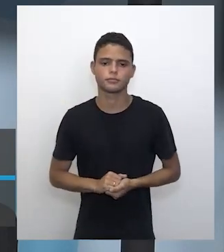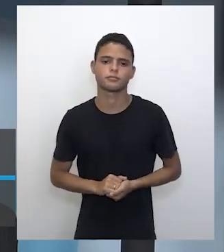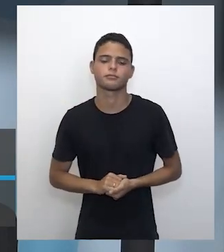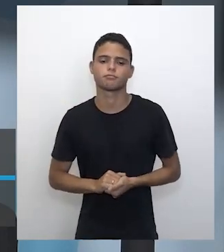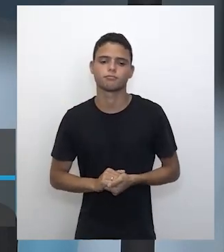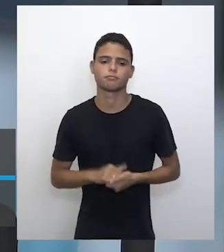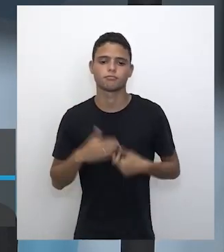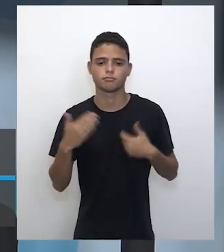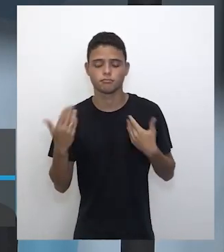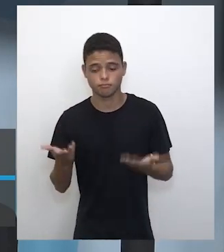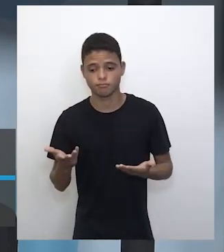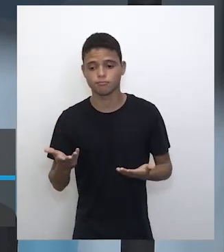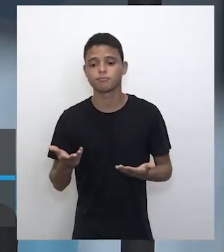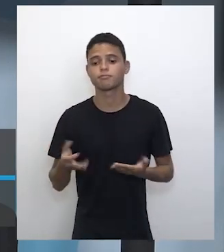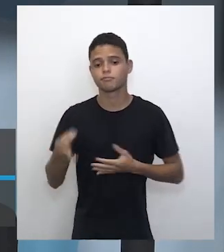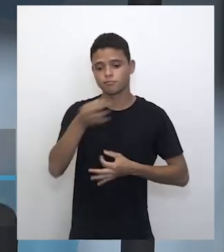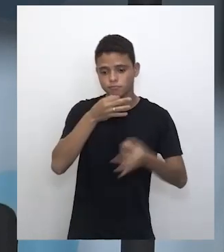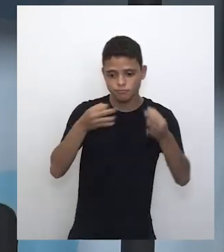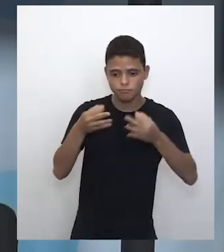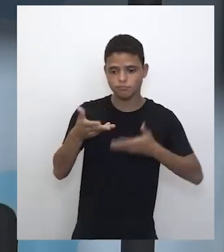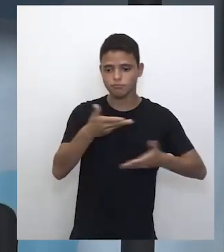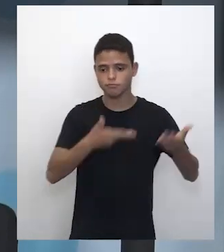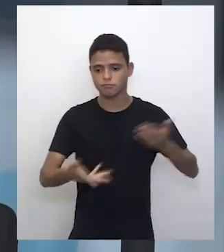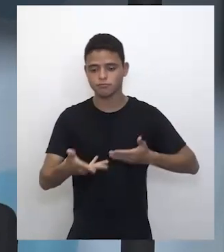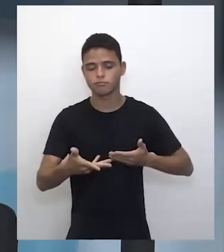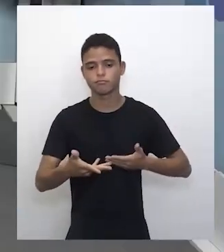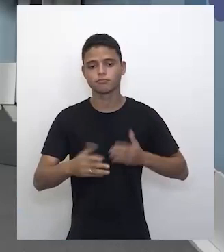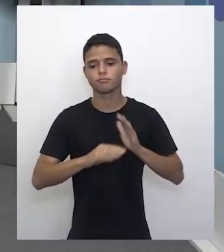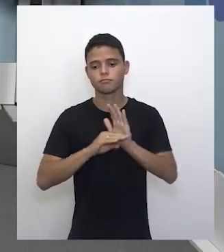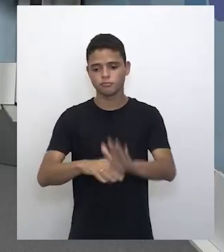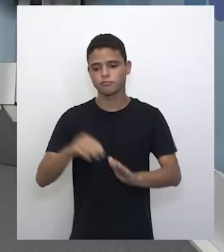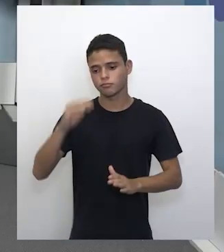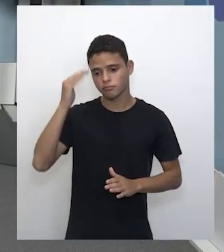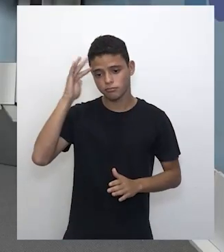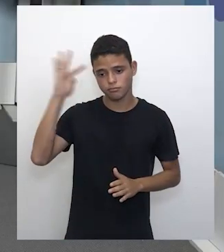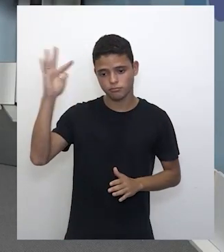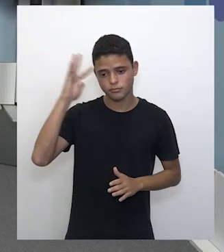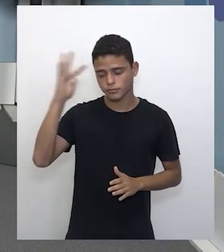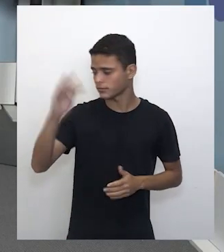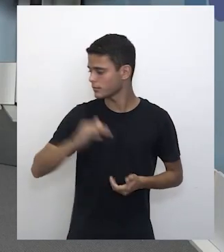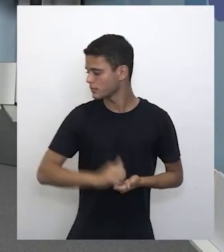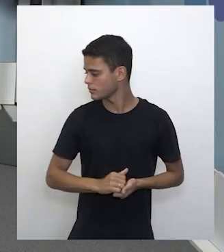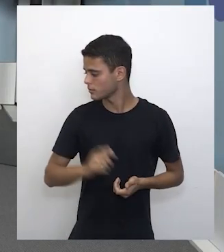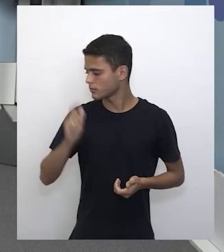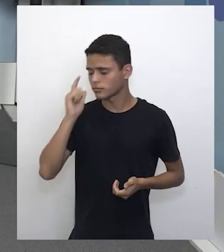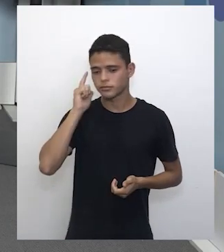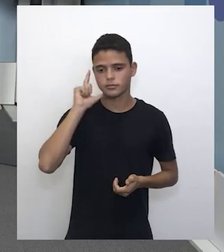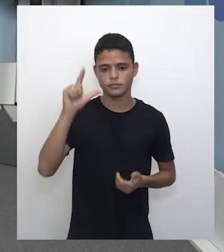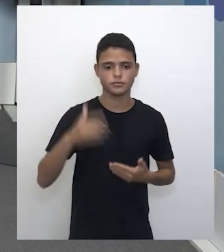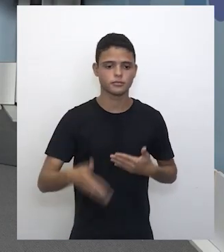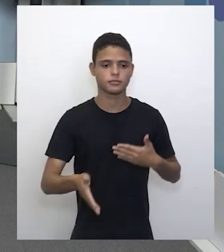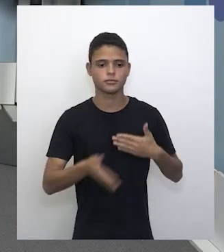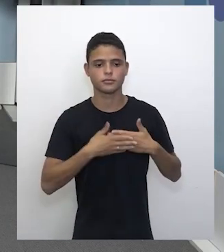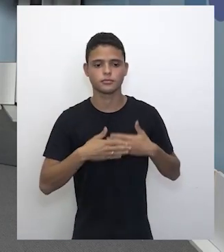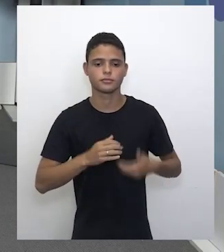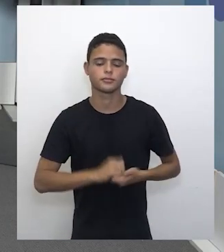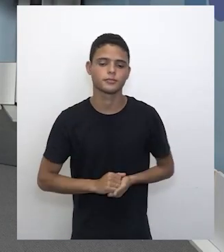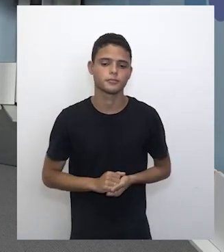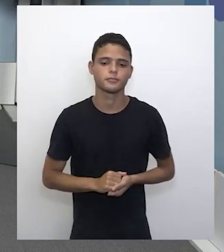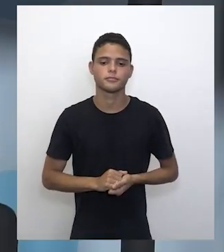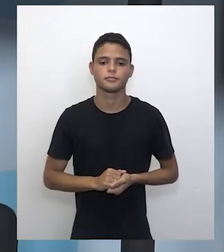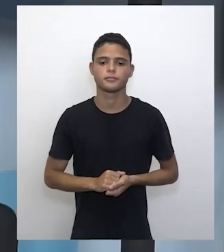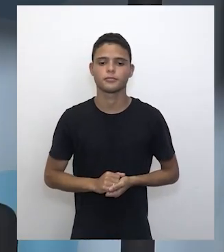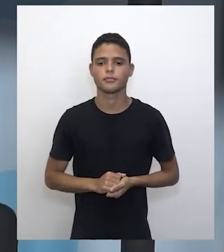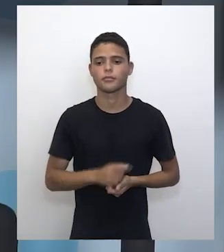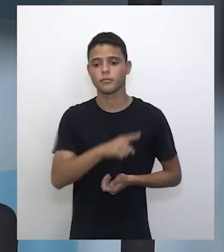Então, expositivo, argumentativo, porque traz essa reflexão. Eu acho que aí a gente consegue fechar, né, professor Mauro? É isso mesmo. Tá?